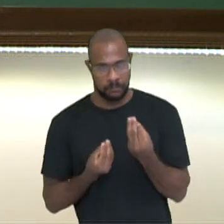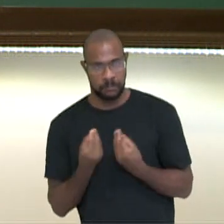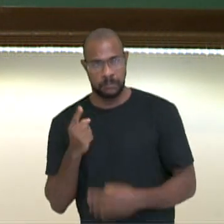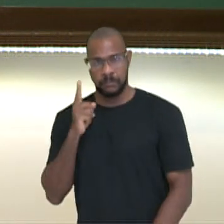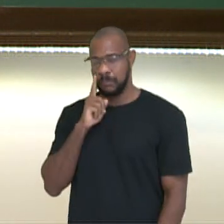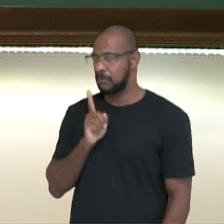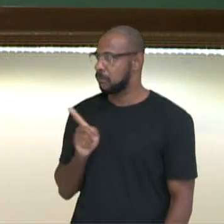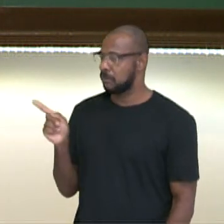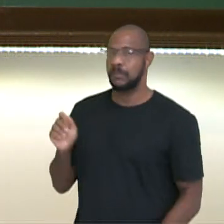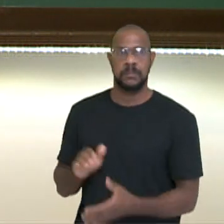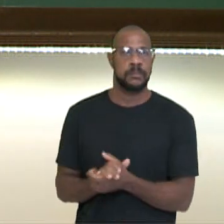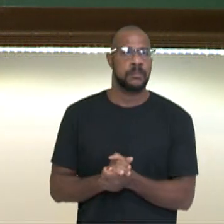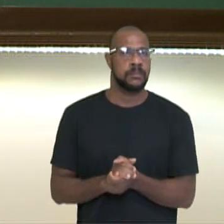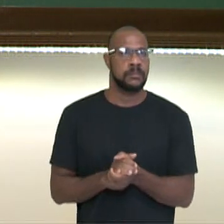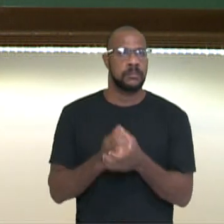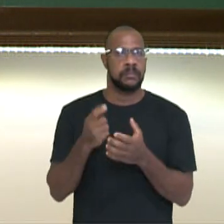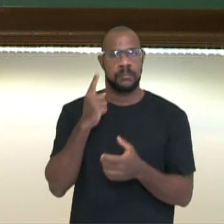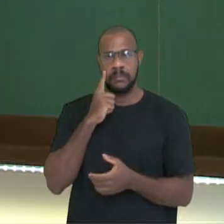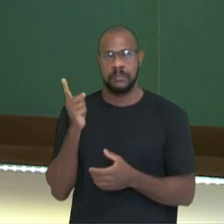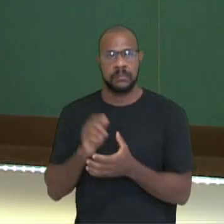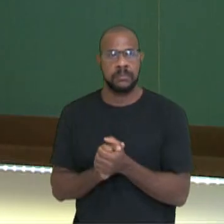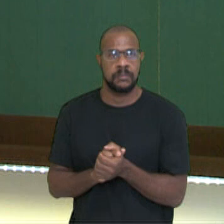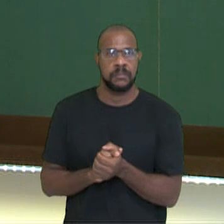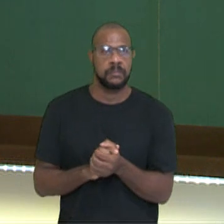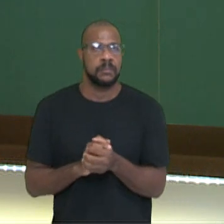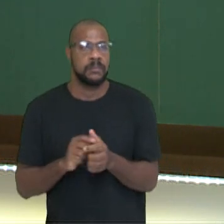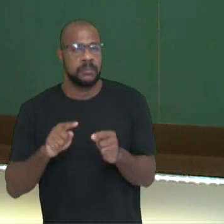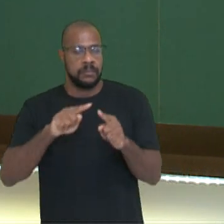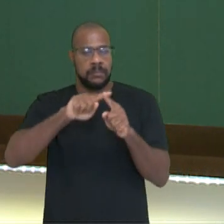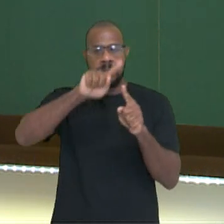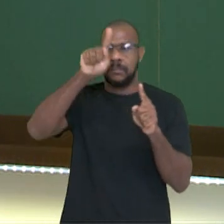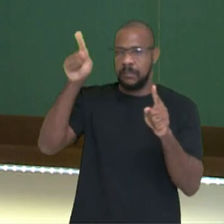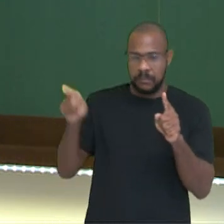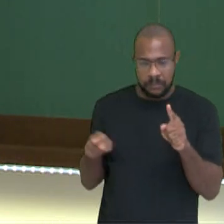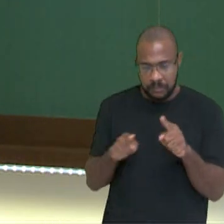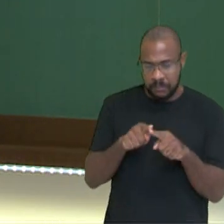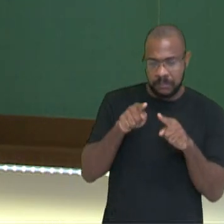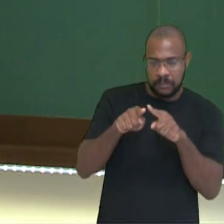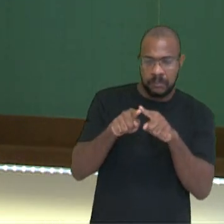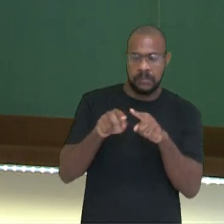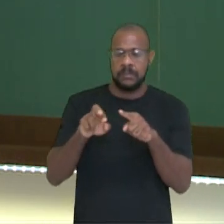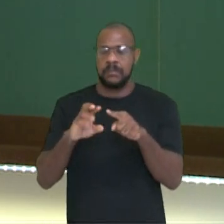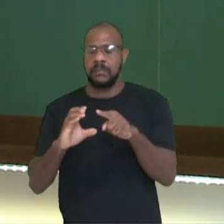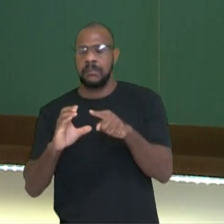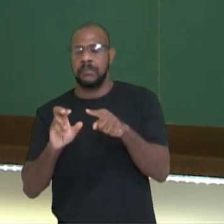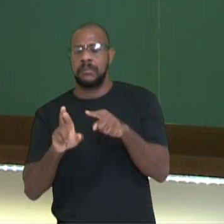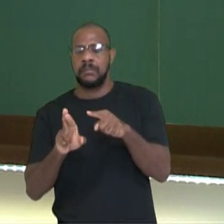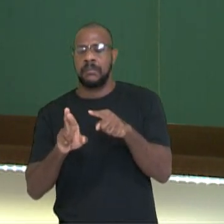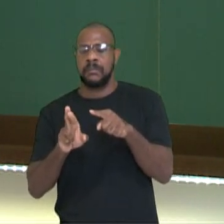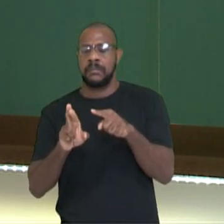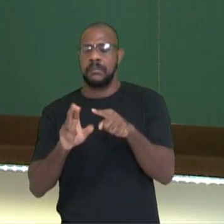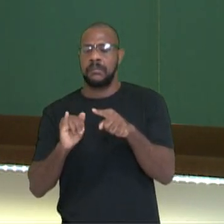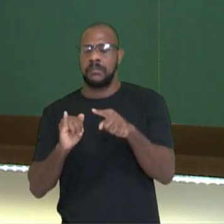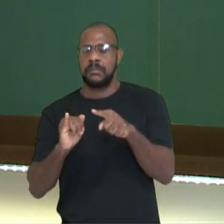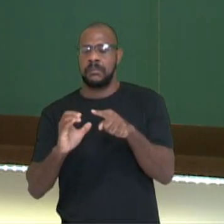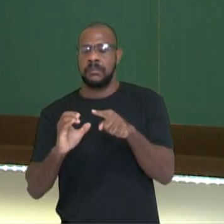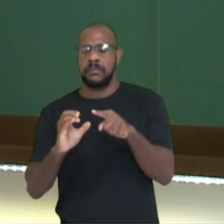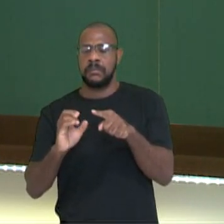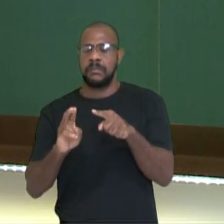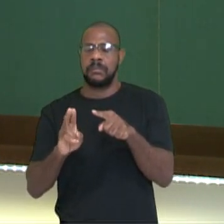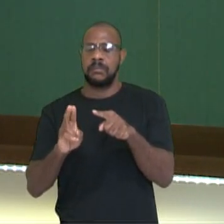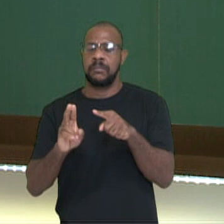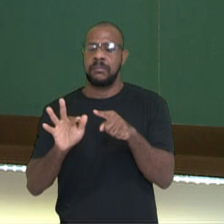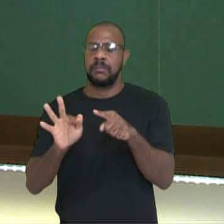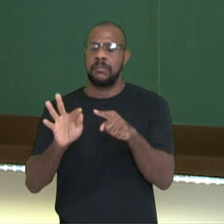começar citando a circunferência. Então, a circunferência é o lugar geométrico de todos os